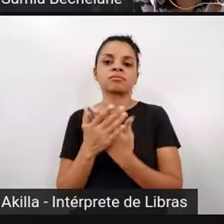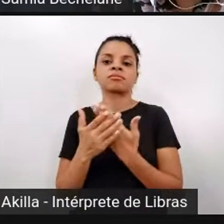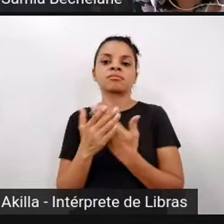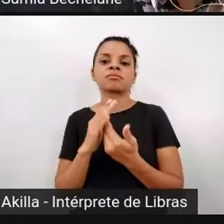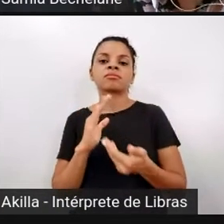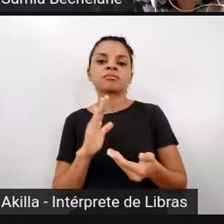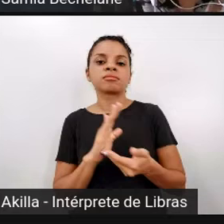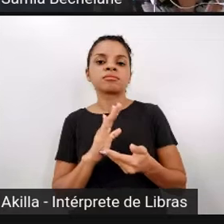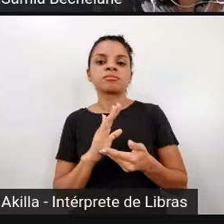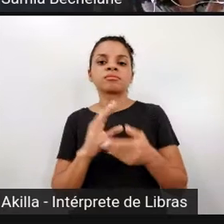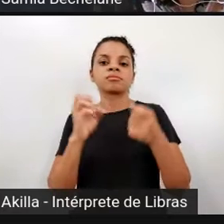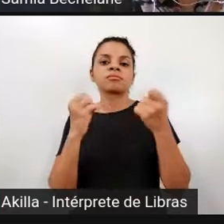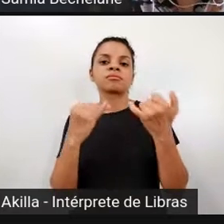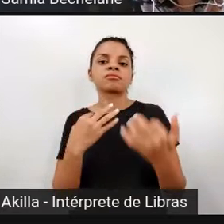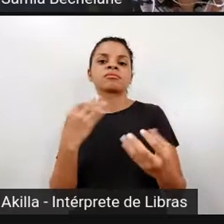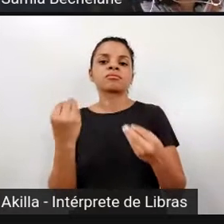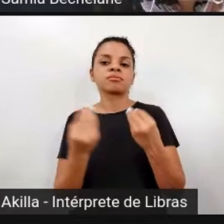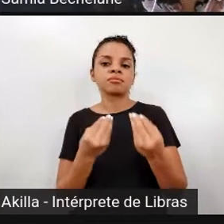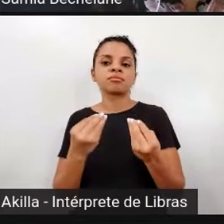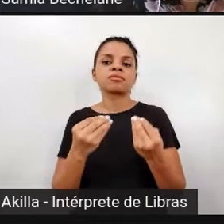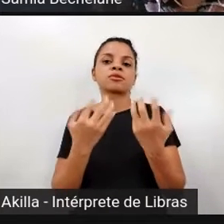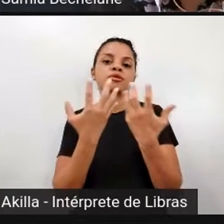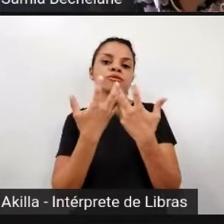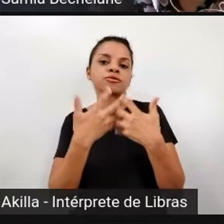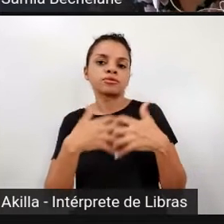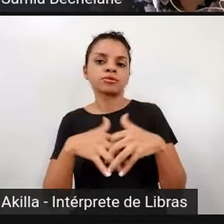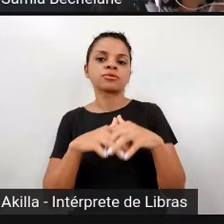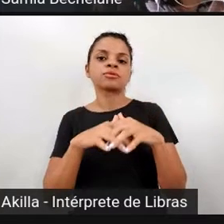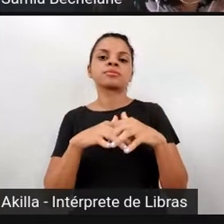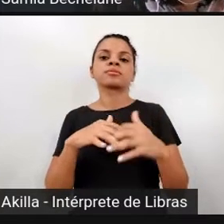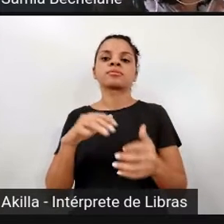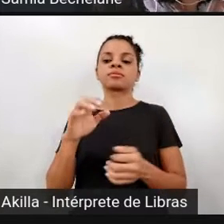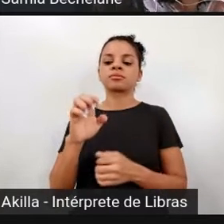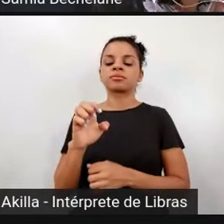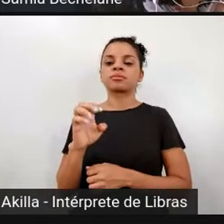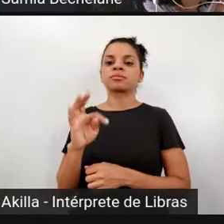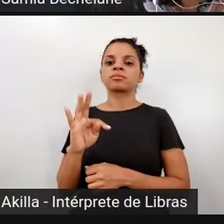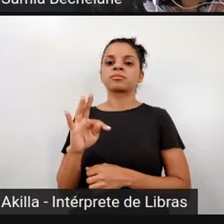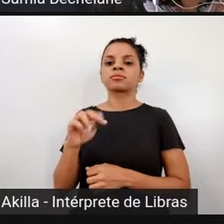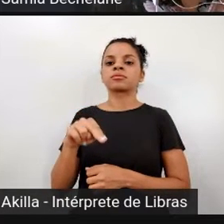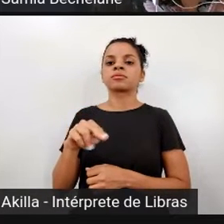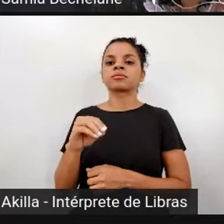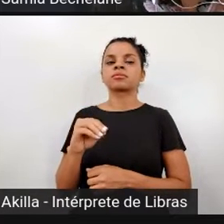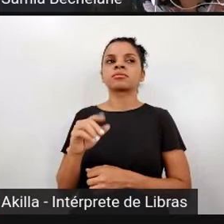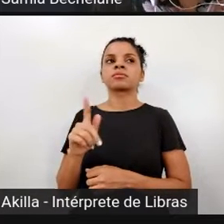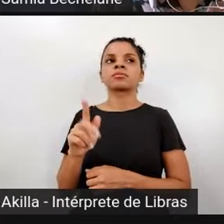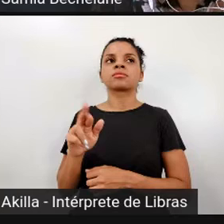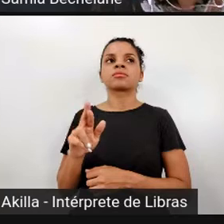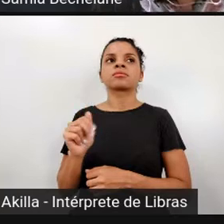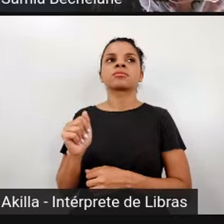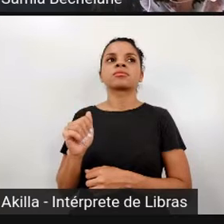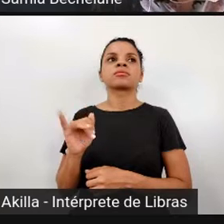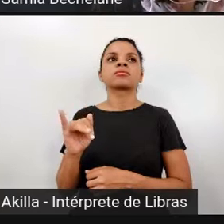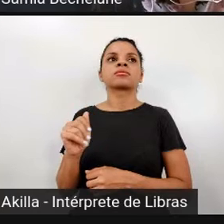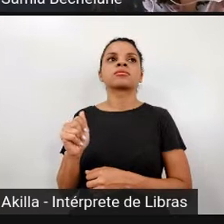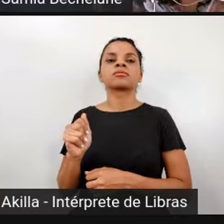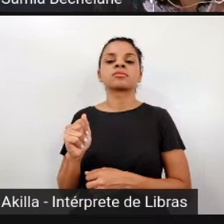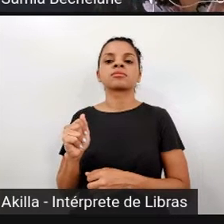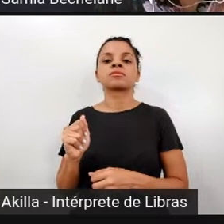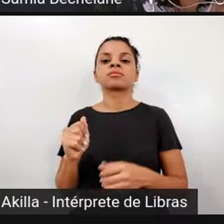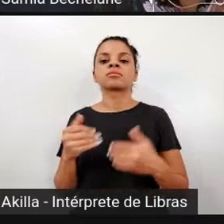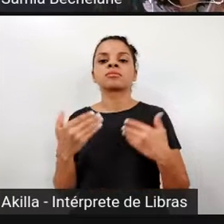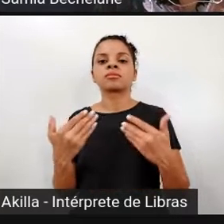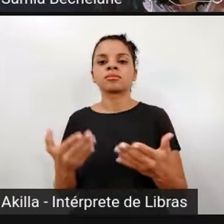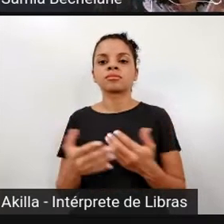fazer etnografia, né, dentro da ciência política, dentro dos parlamentos, né? Então, assim, né, no